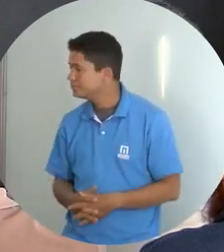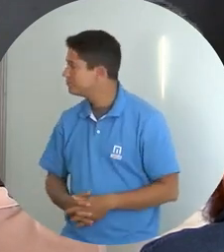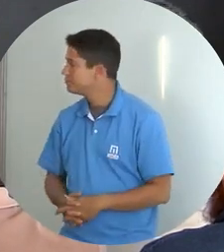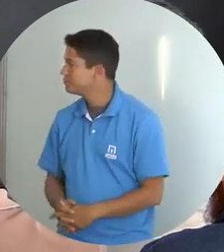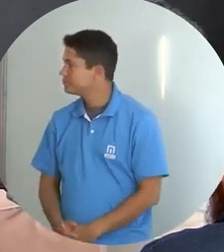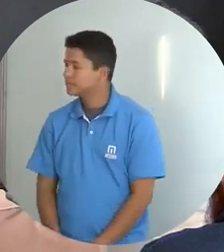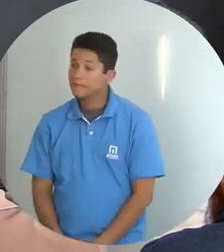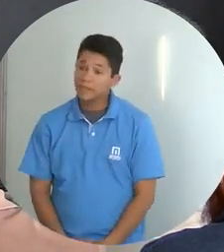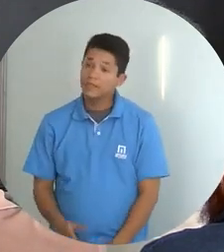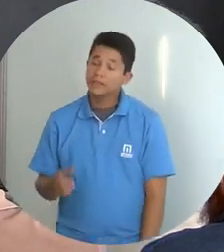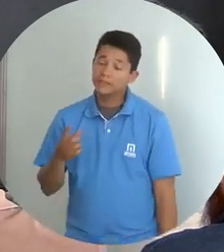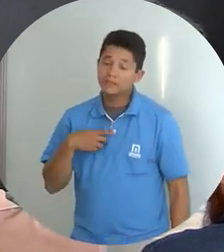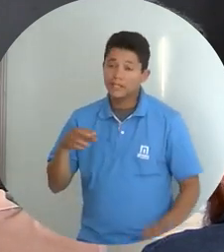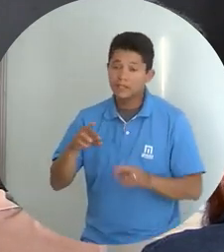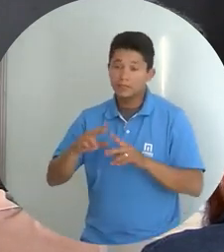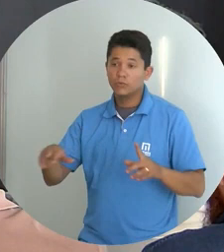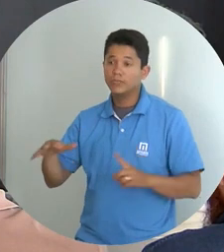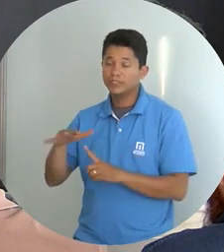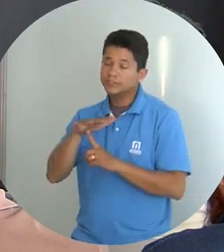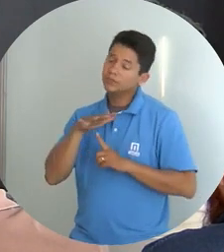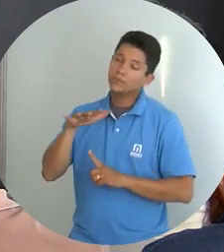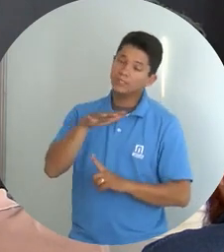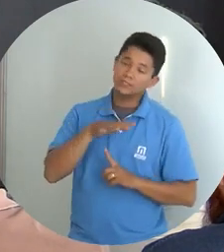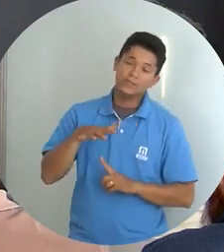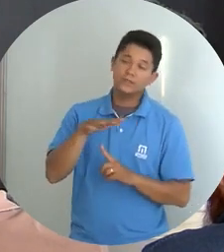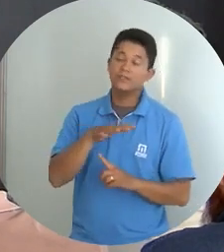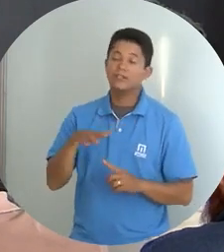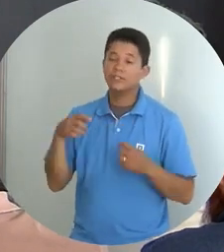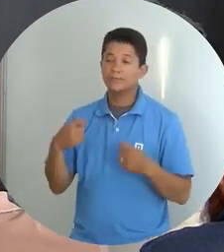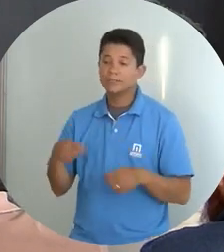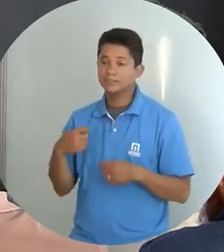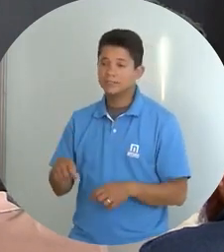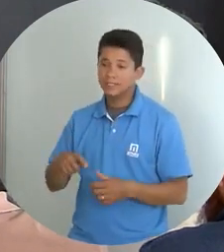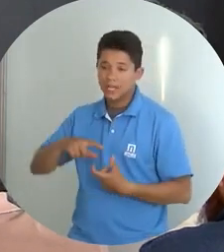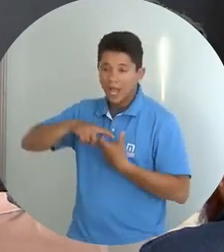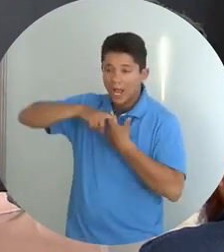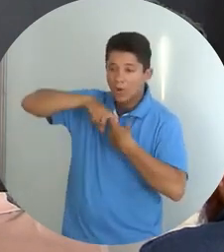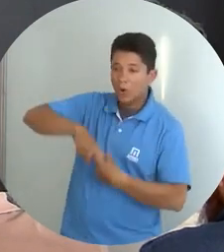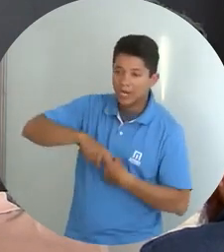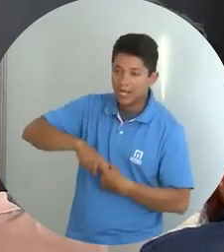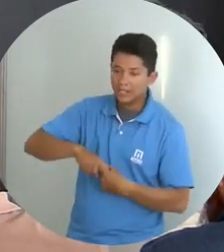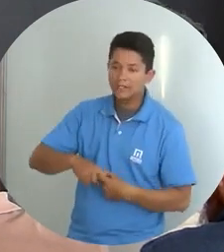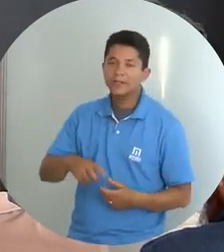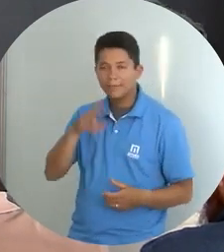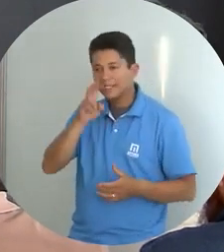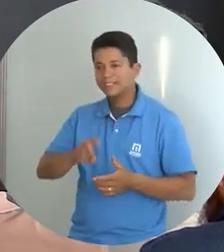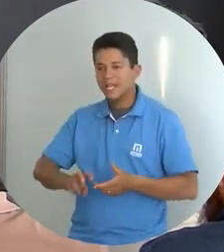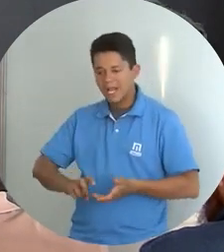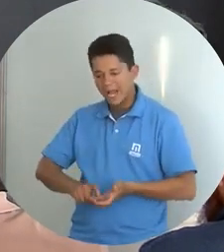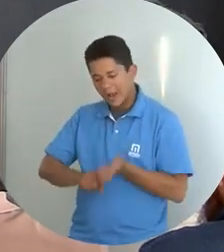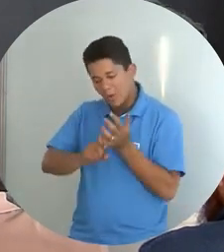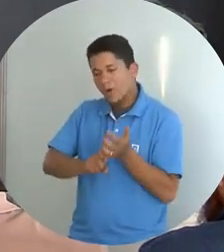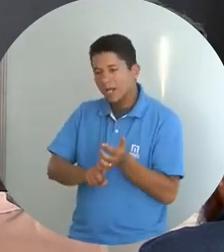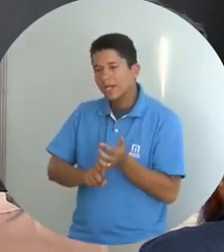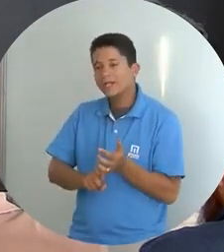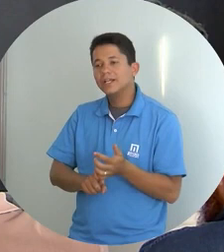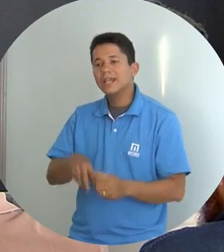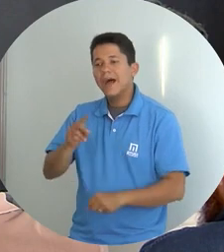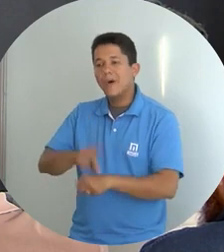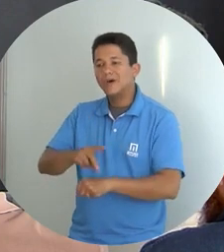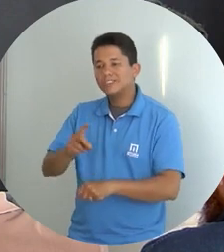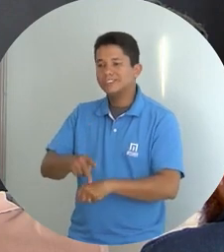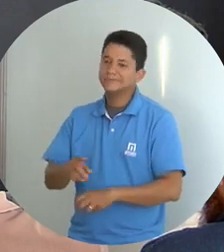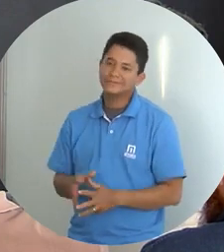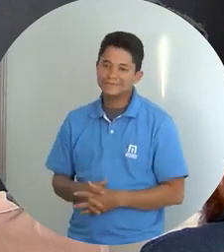gente tem muita situação que a gente tem que ancorar a estaca na rocha. Então, aquela situação clássica, você atravessa um terreno mole, tem